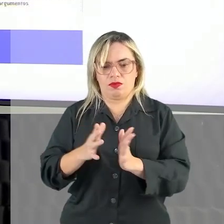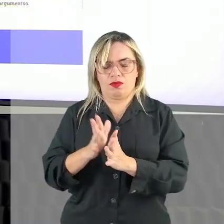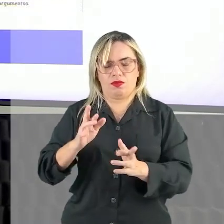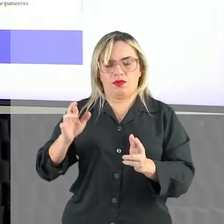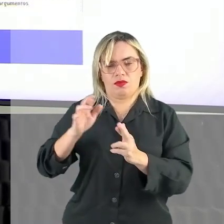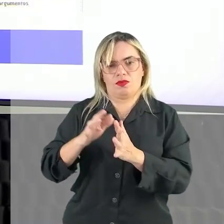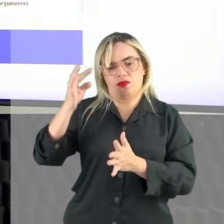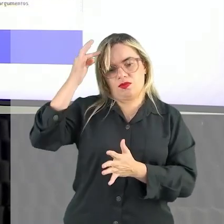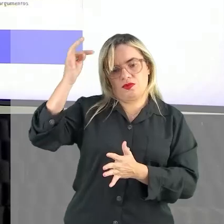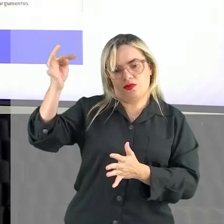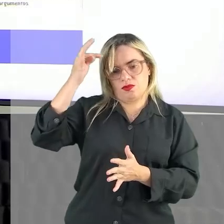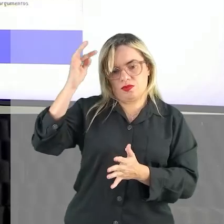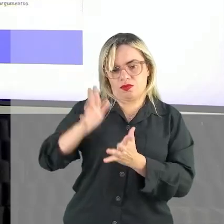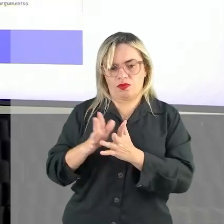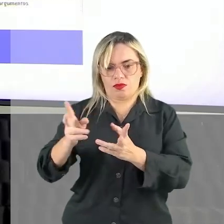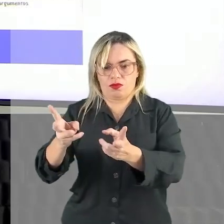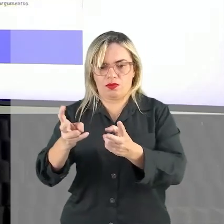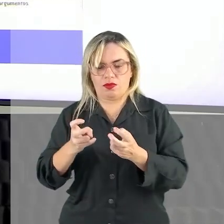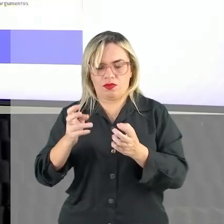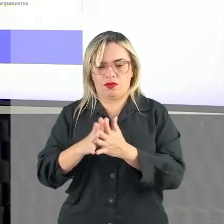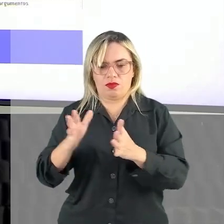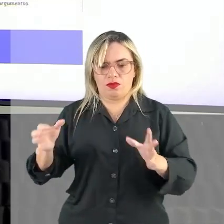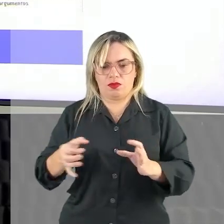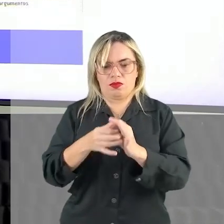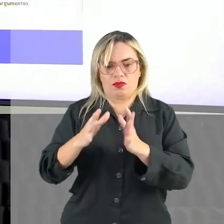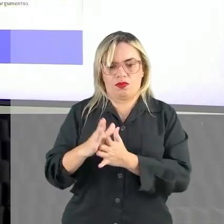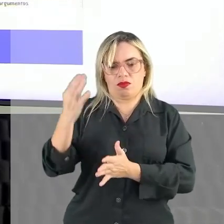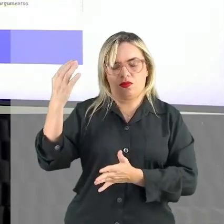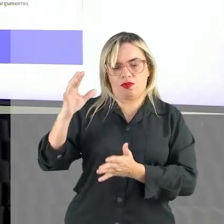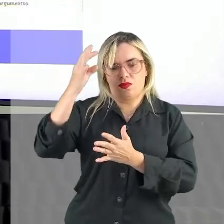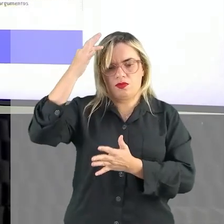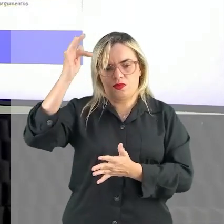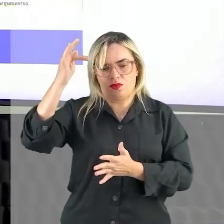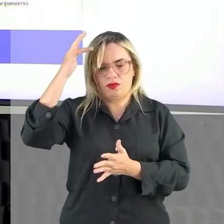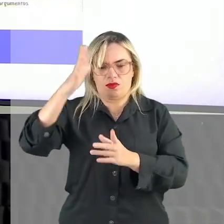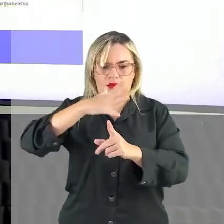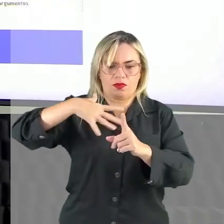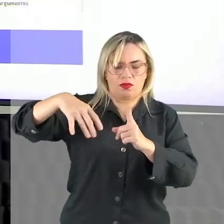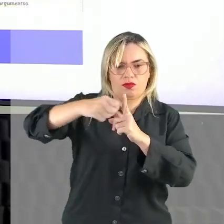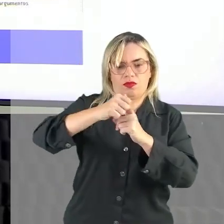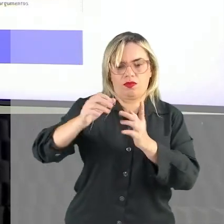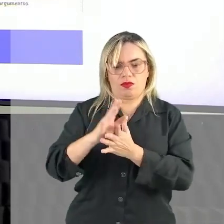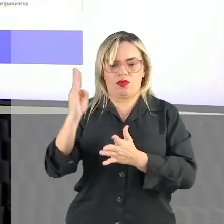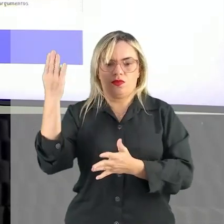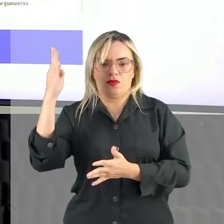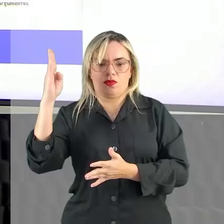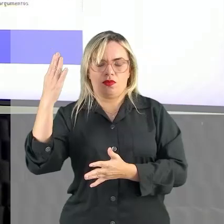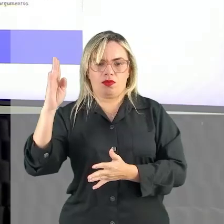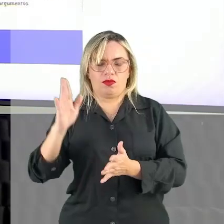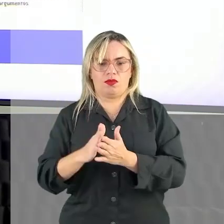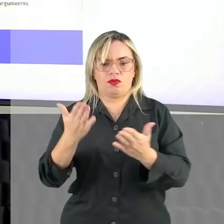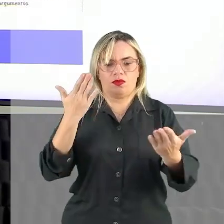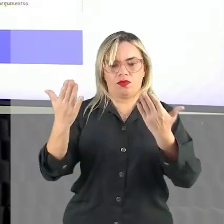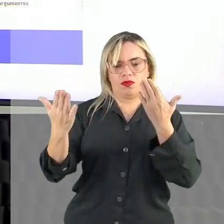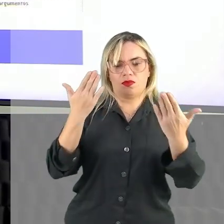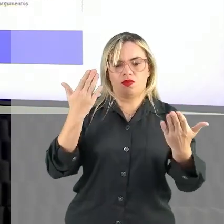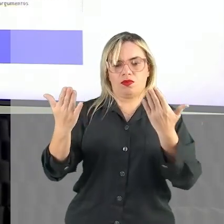e de uma perspectiva teórica ligados à ciência, à filosofia, à sociologia, à biologia,